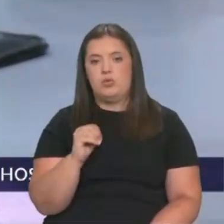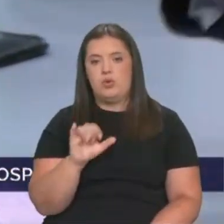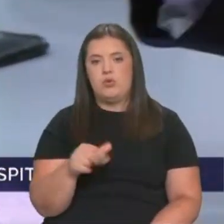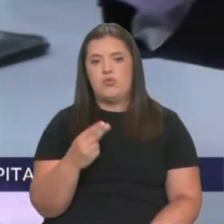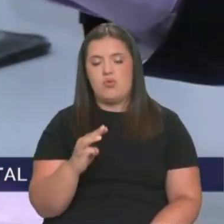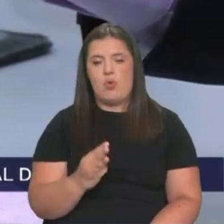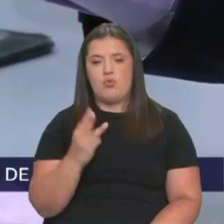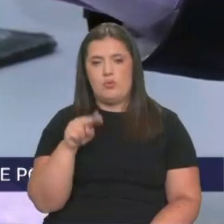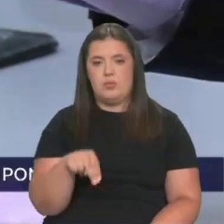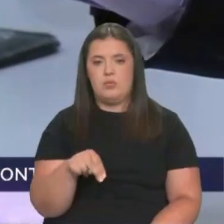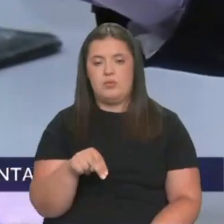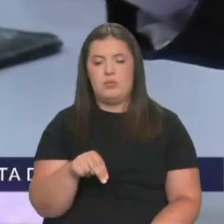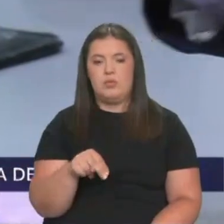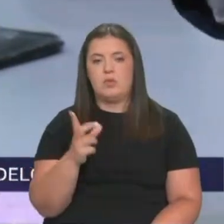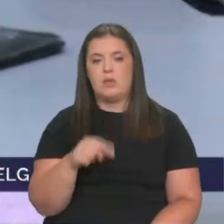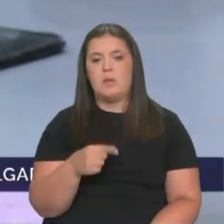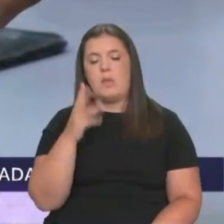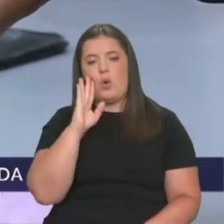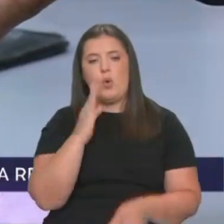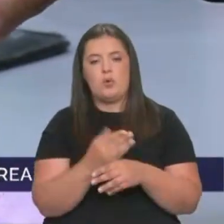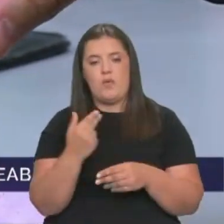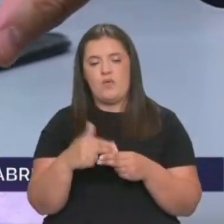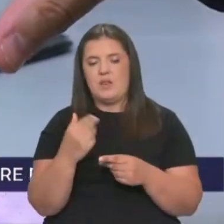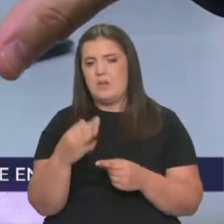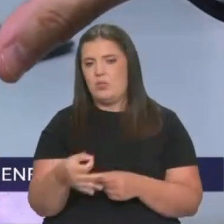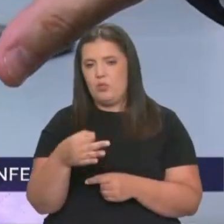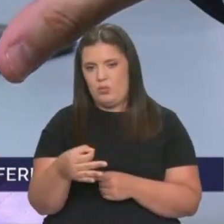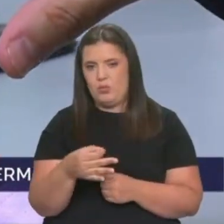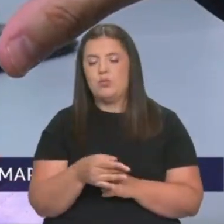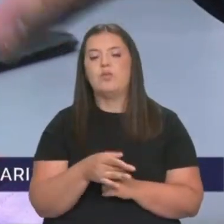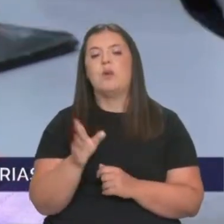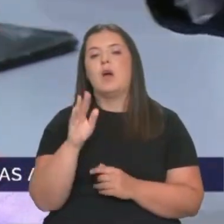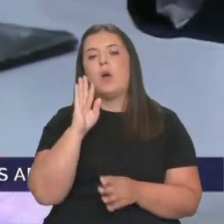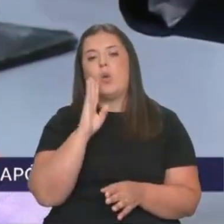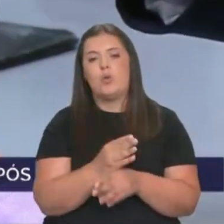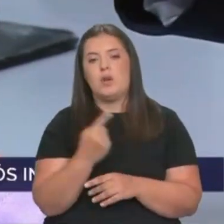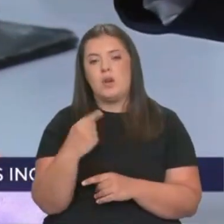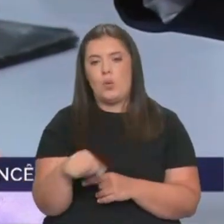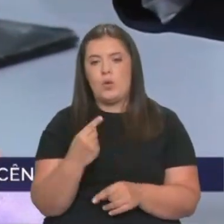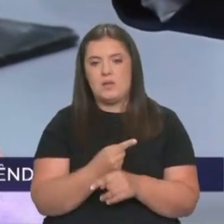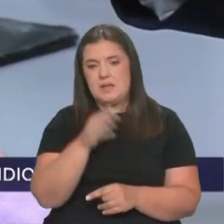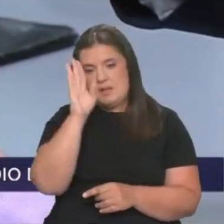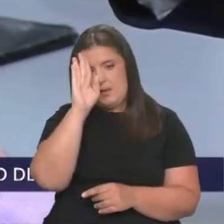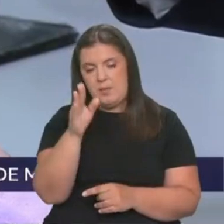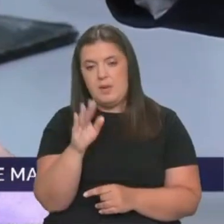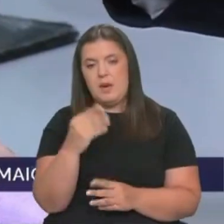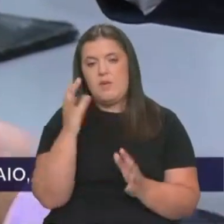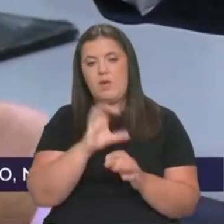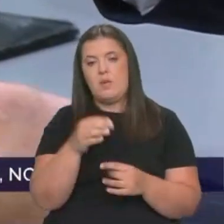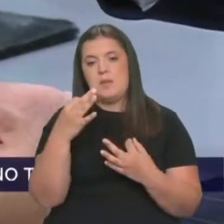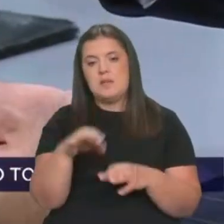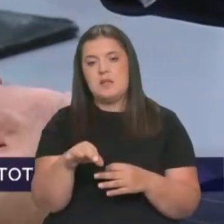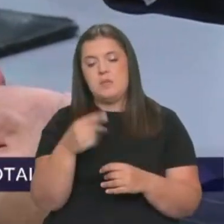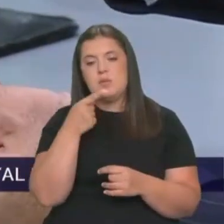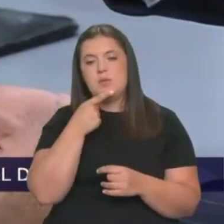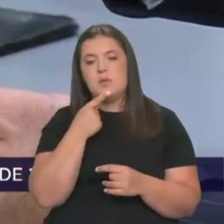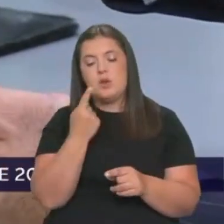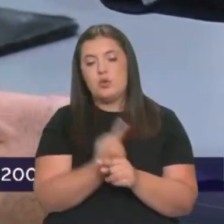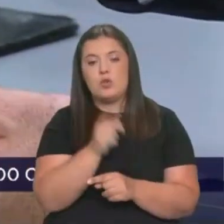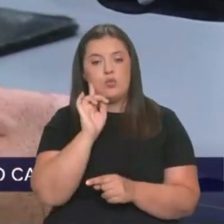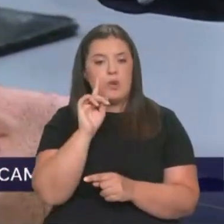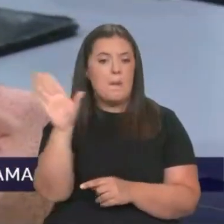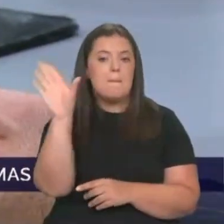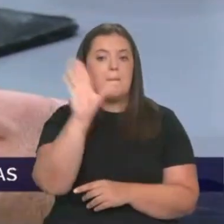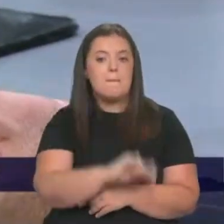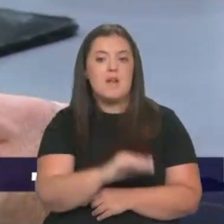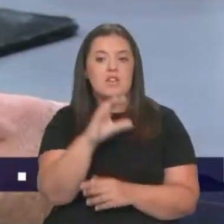um cliente habitual aqui no Última Fronteira, a única coisa que precisa de saber, a maneira simples de entender as coisas mais importantes